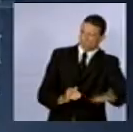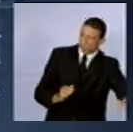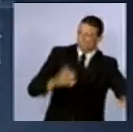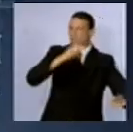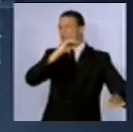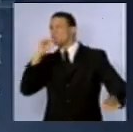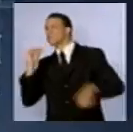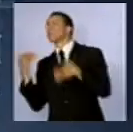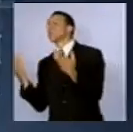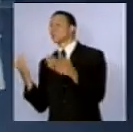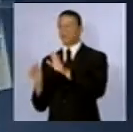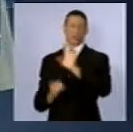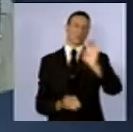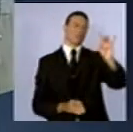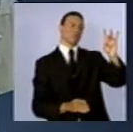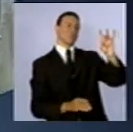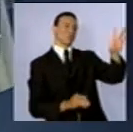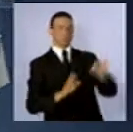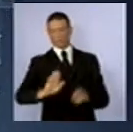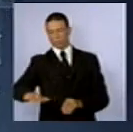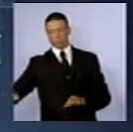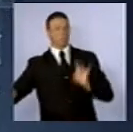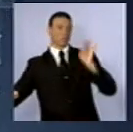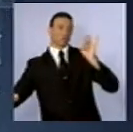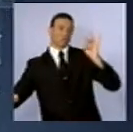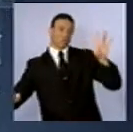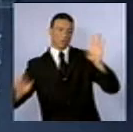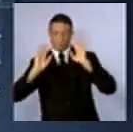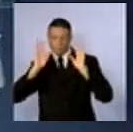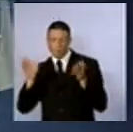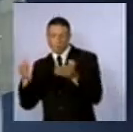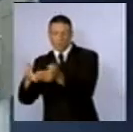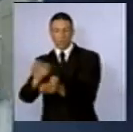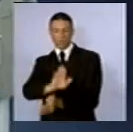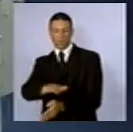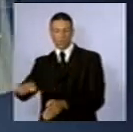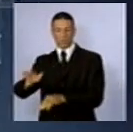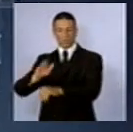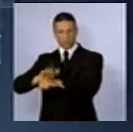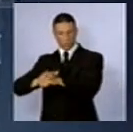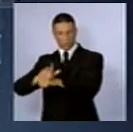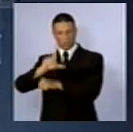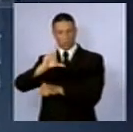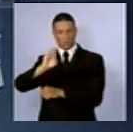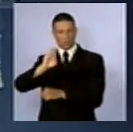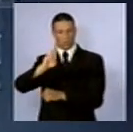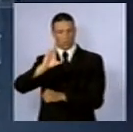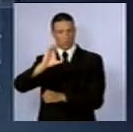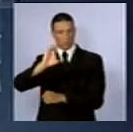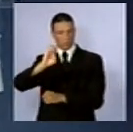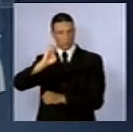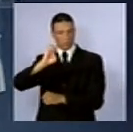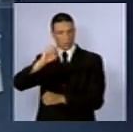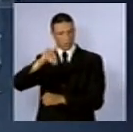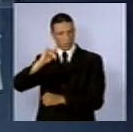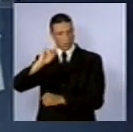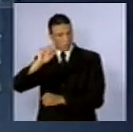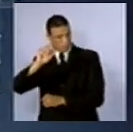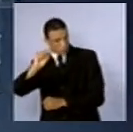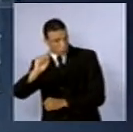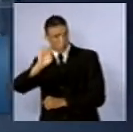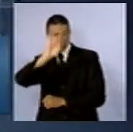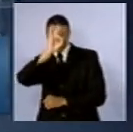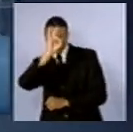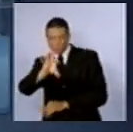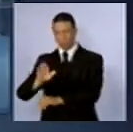crianças apenas crianças Esse é um estudo apenas com leucemia em crianças né e a leucemia linfocítica aguda é